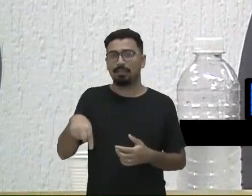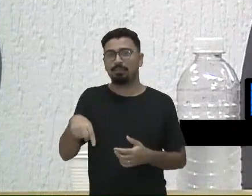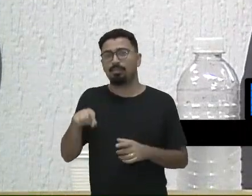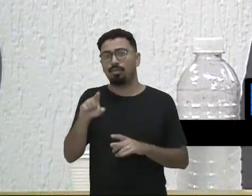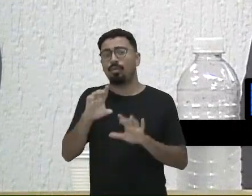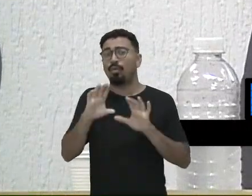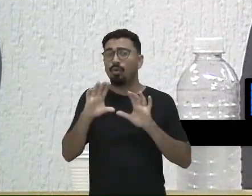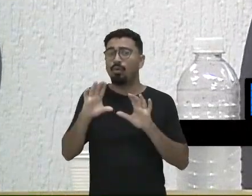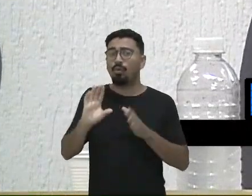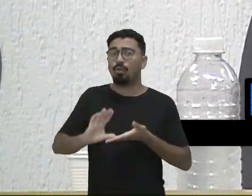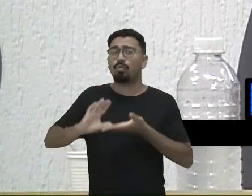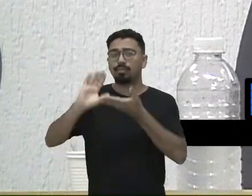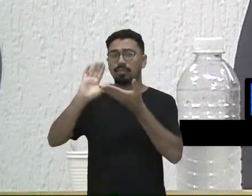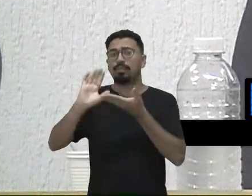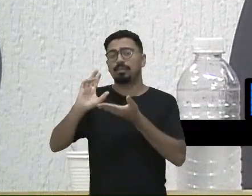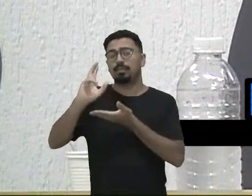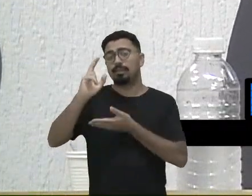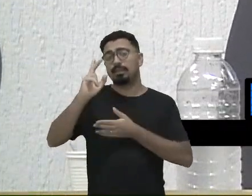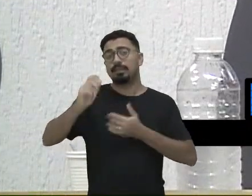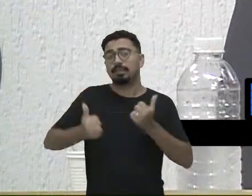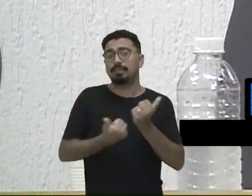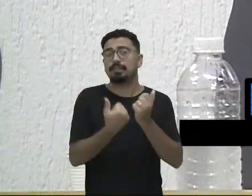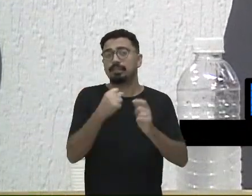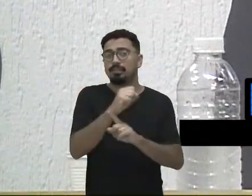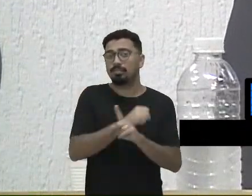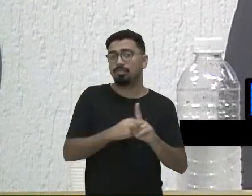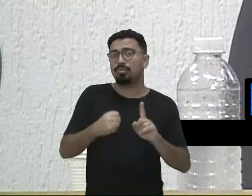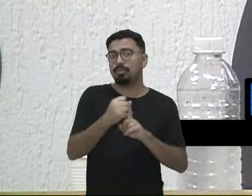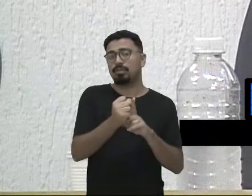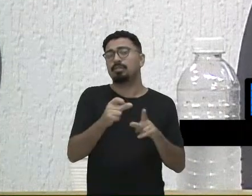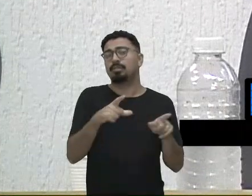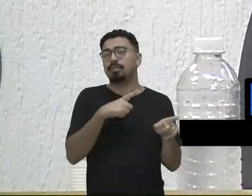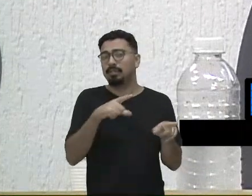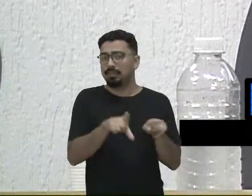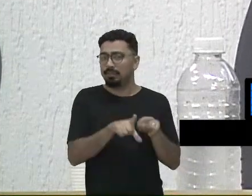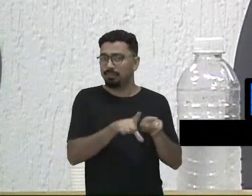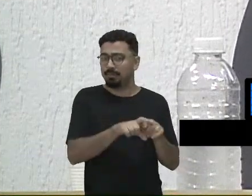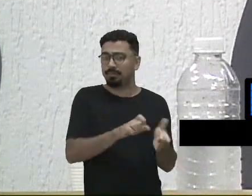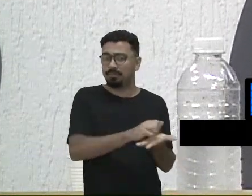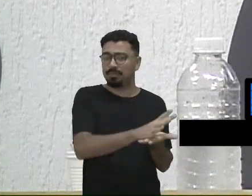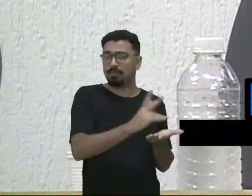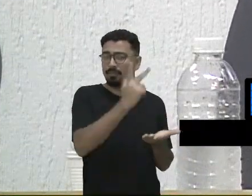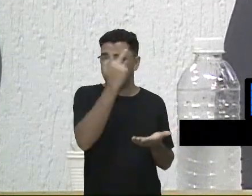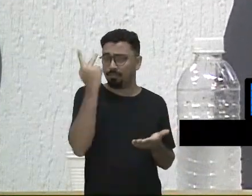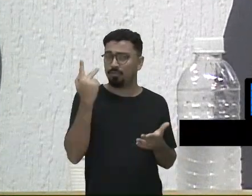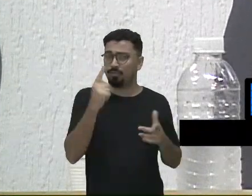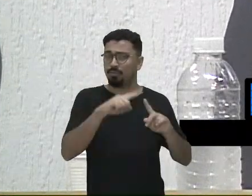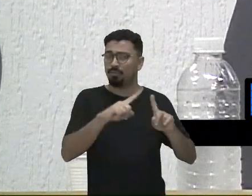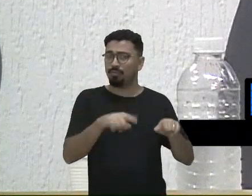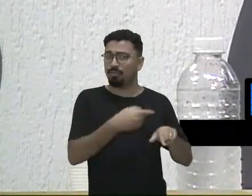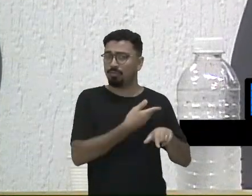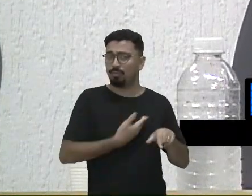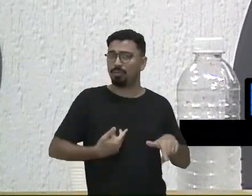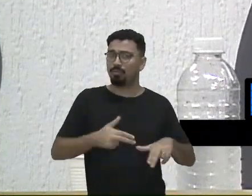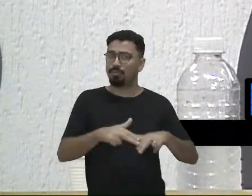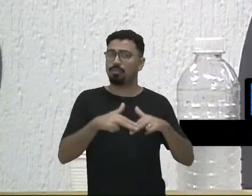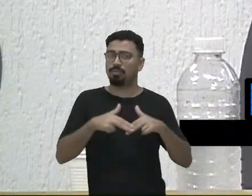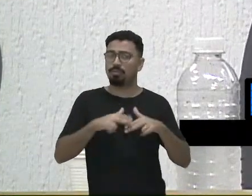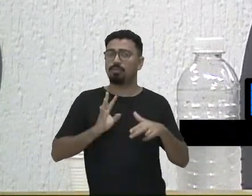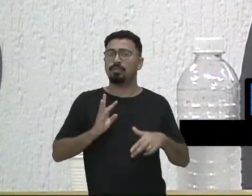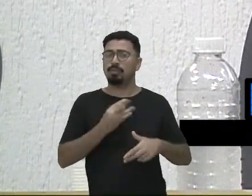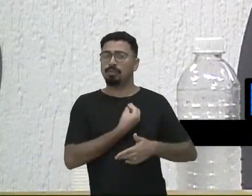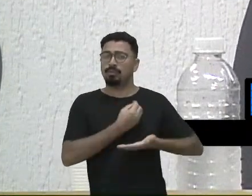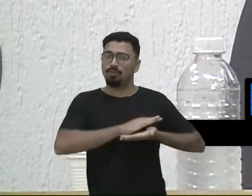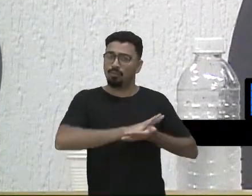ainda a possibilidade da exoneração do servidor público por transfobia e homofobia, temos hoje a lei de crimes raciais, que na verdade é uma adequação